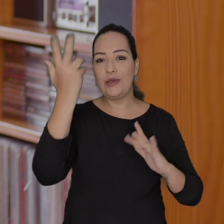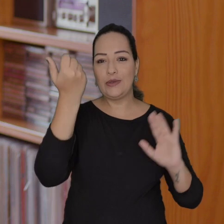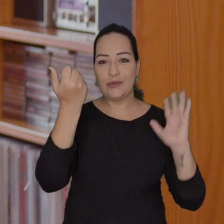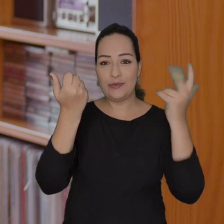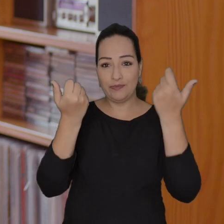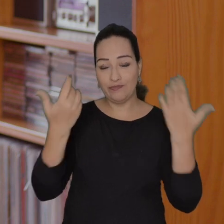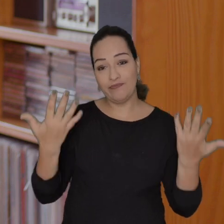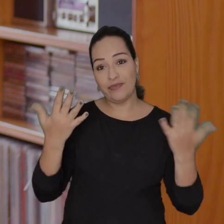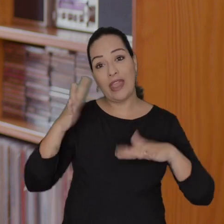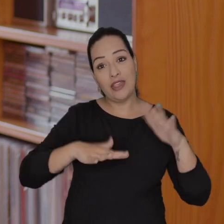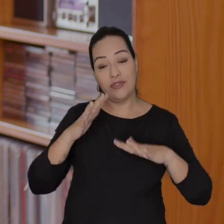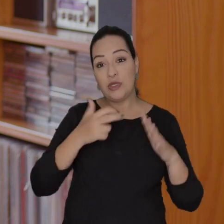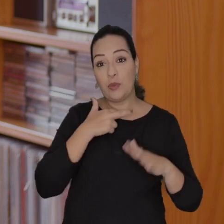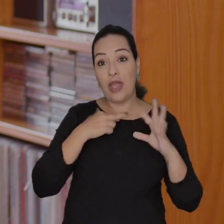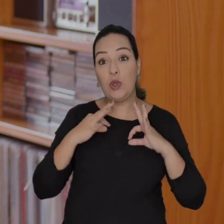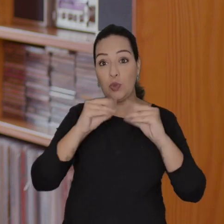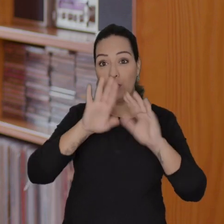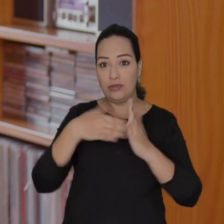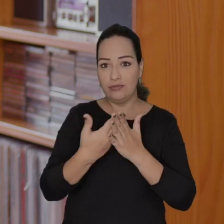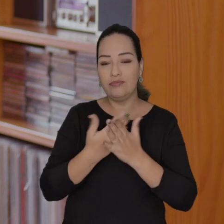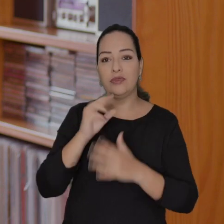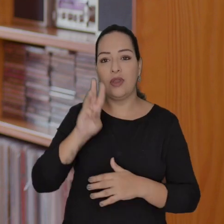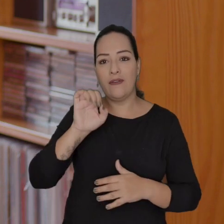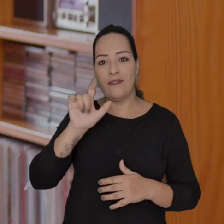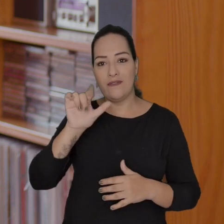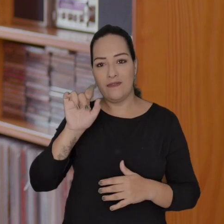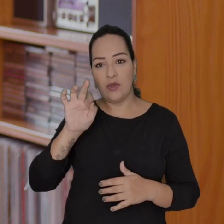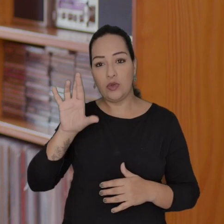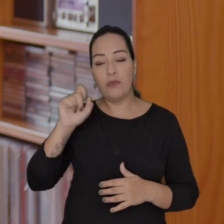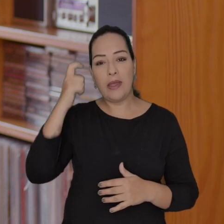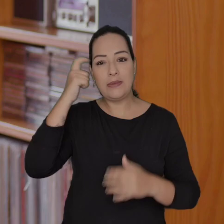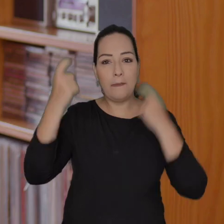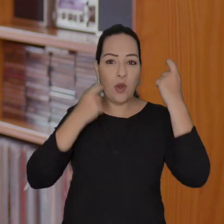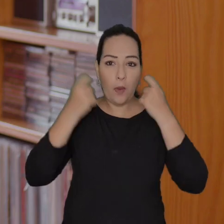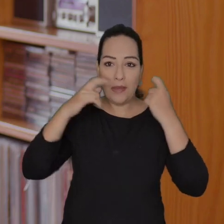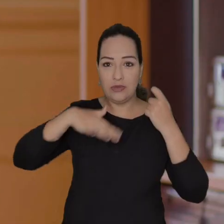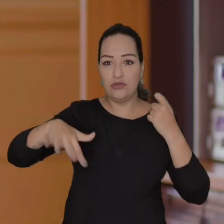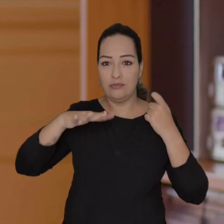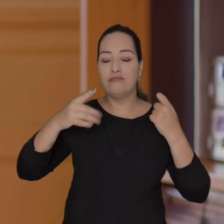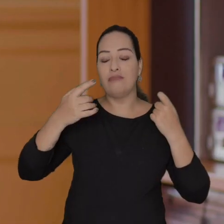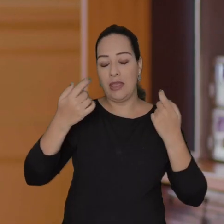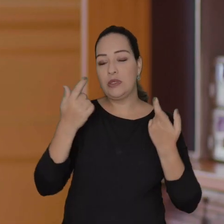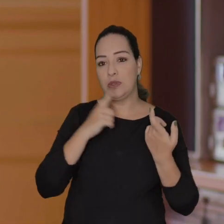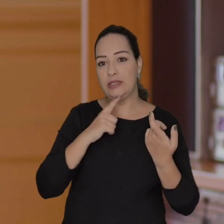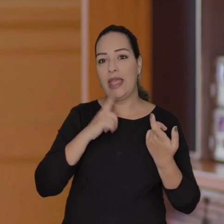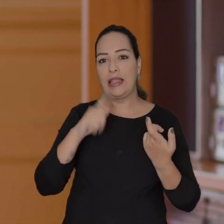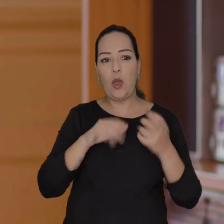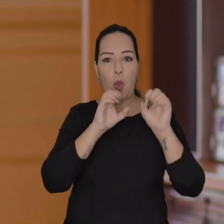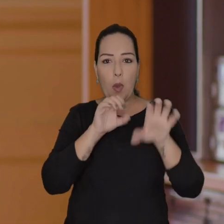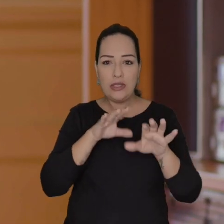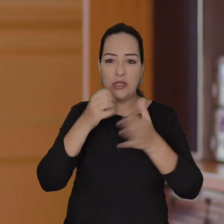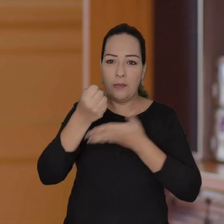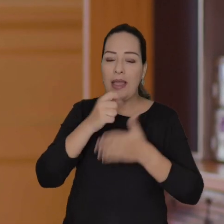escolas, Waldorf, têm essa possibilidade, mas essa é uma preocupação quando a gente pensa nesse espaço. No ensino fundamental tem